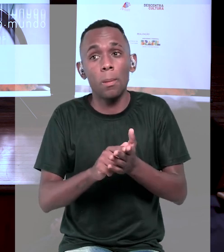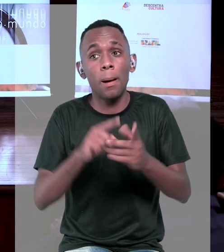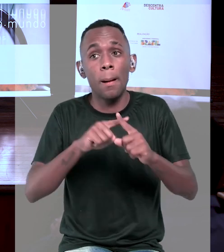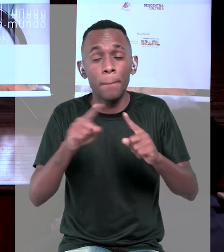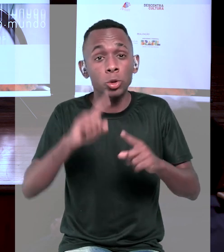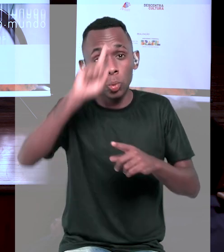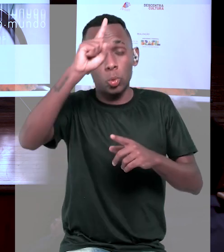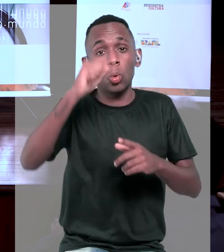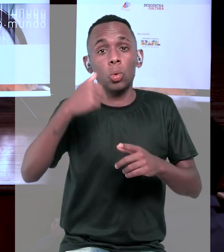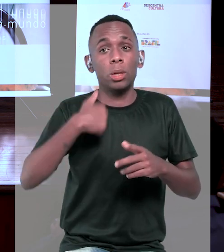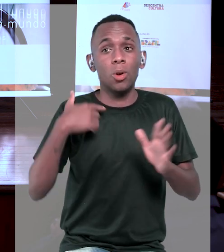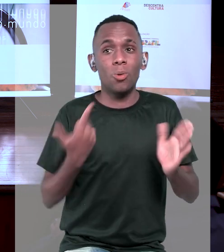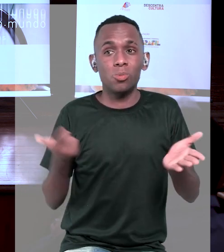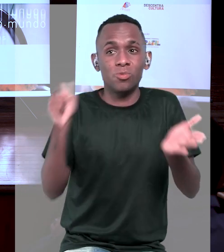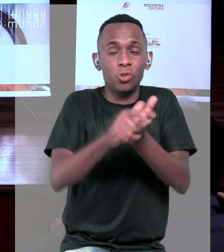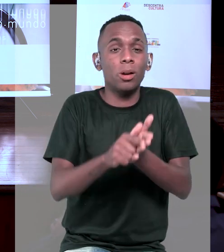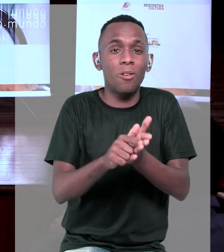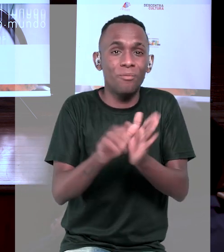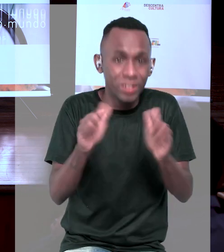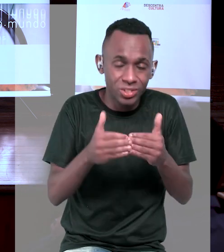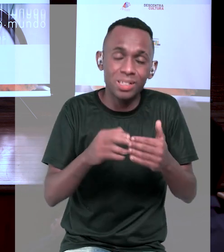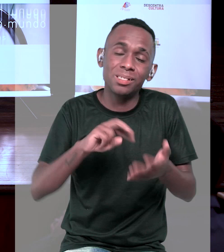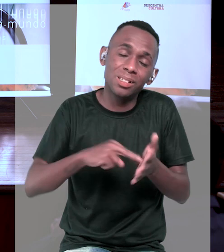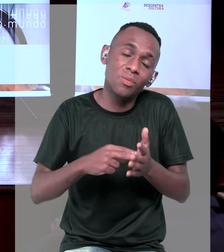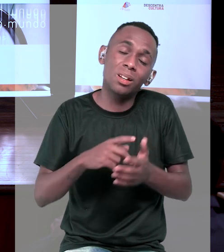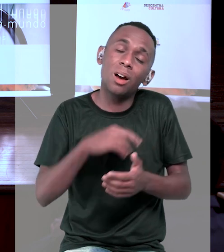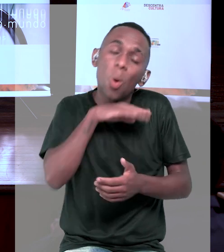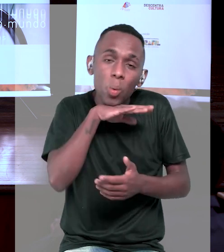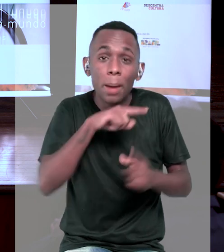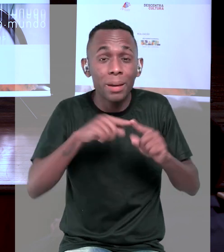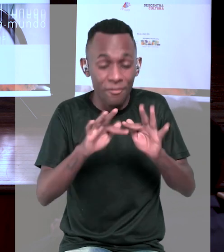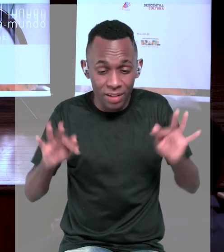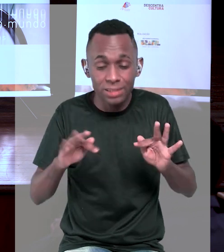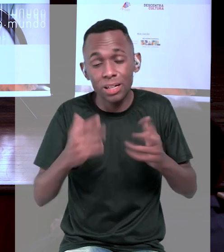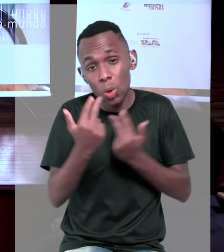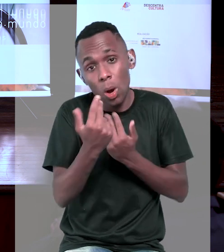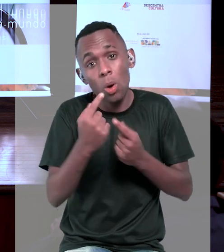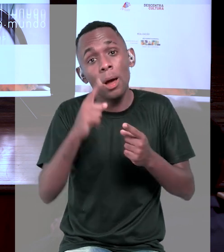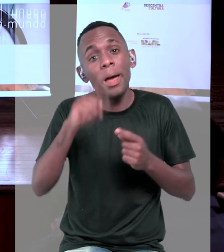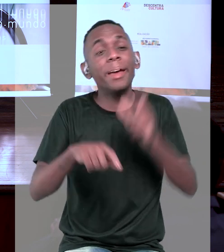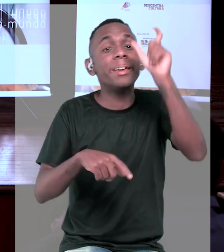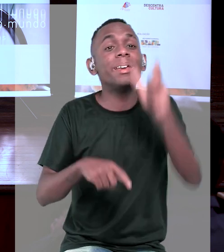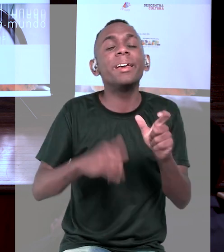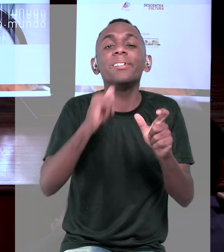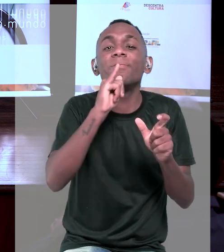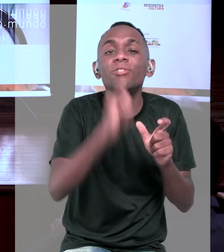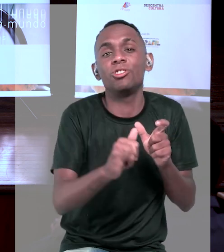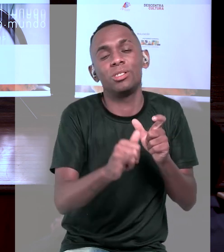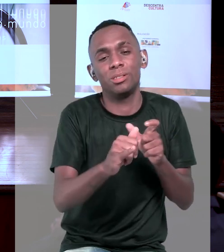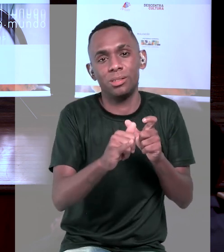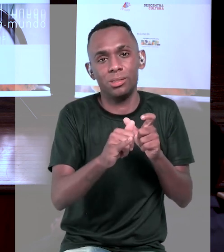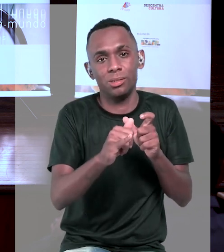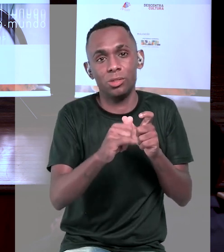uma péssima notícia. A frase é a mesma. Só o que muda é quem diz. Melhor dizendo, só quem muda